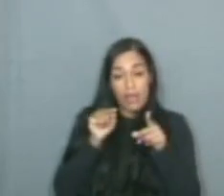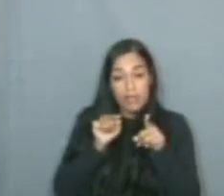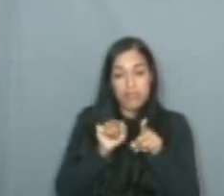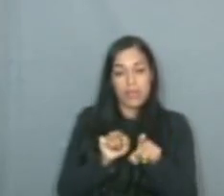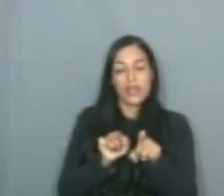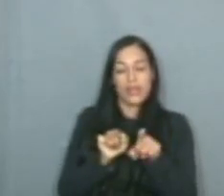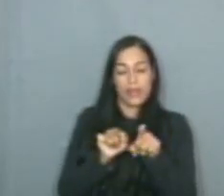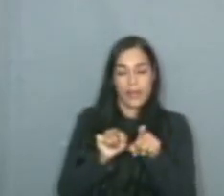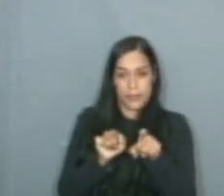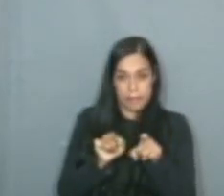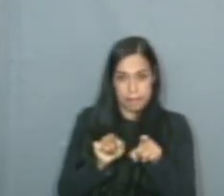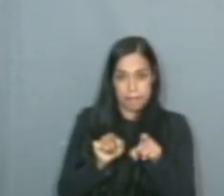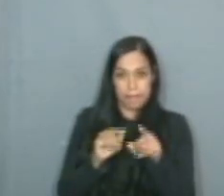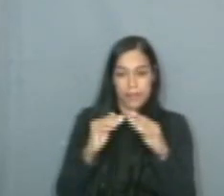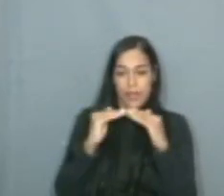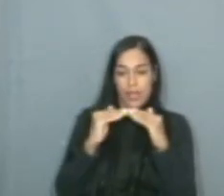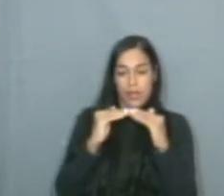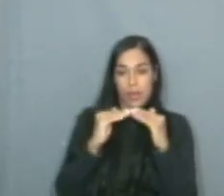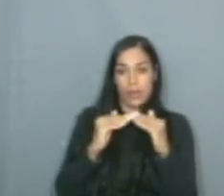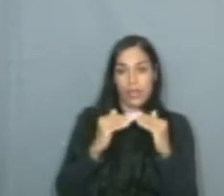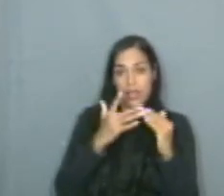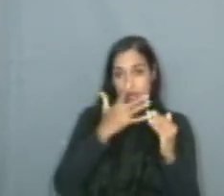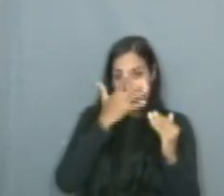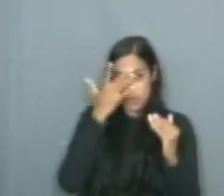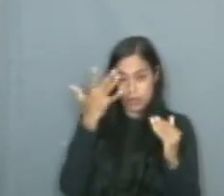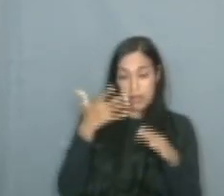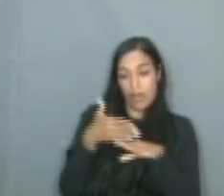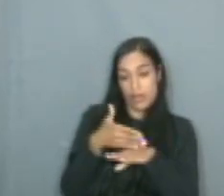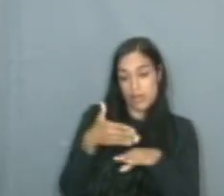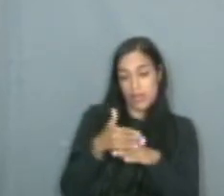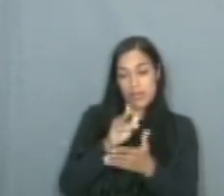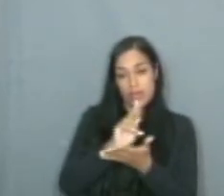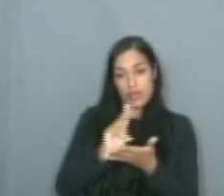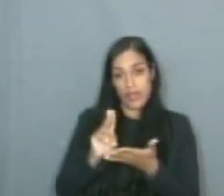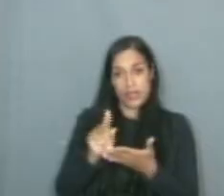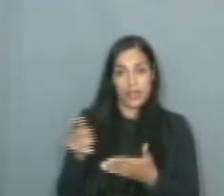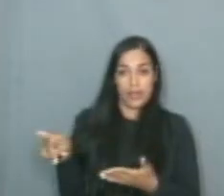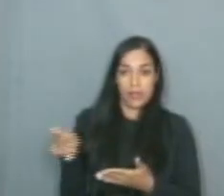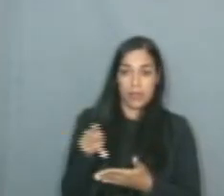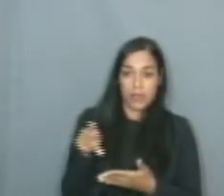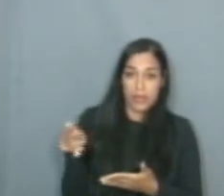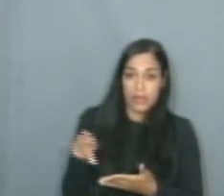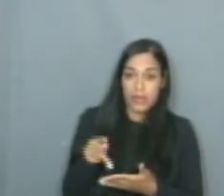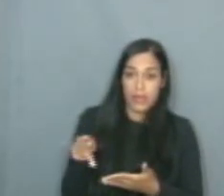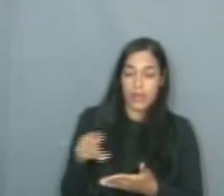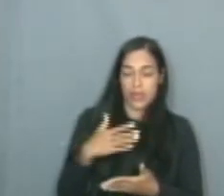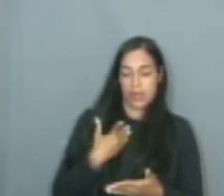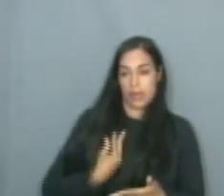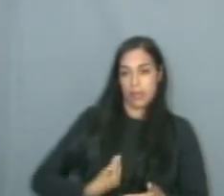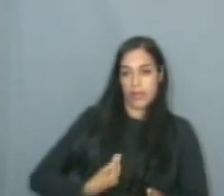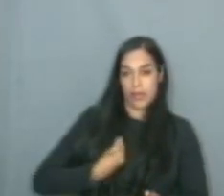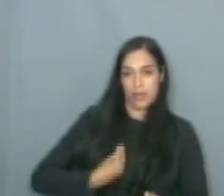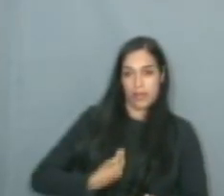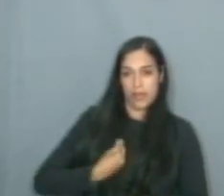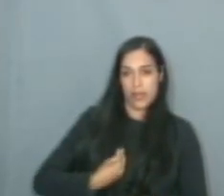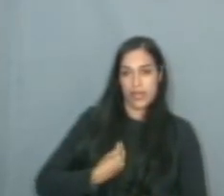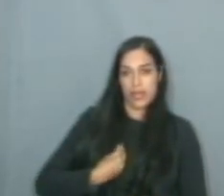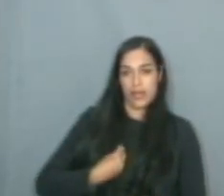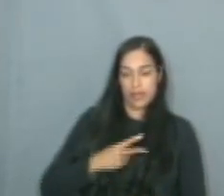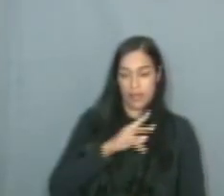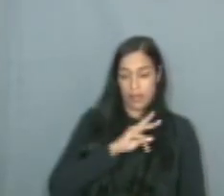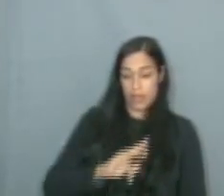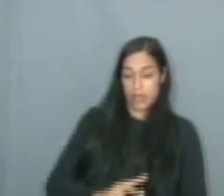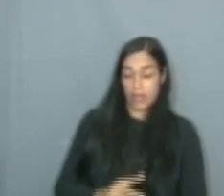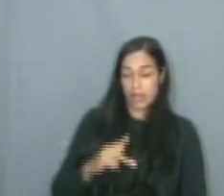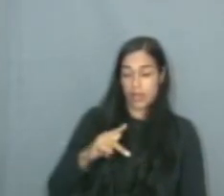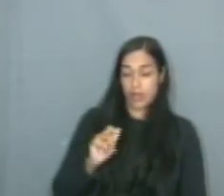igualdade para a disputa das pessoas ao acesso à universidade. Como professora, durante toda a minha jornada, vereador Paulo Muniz, e aí eu quero